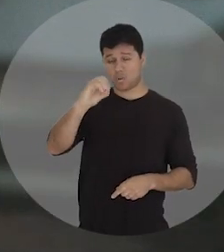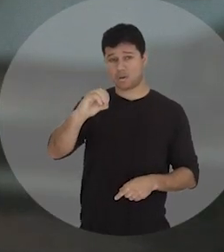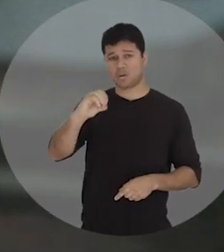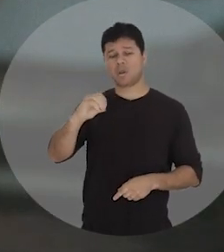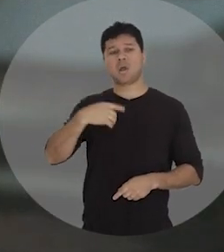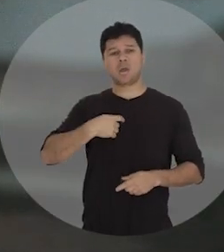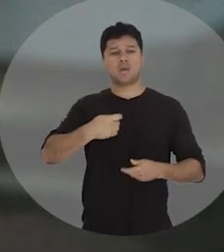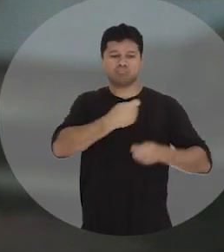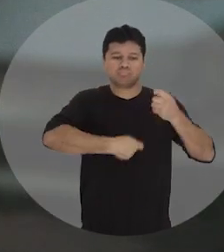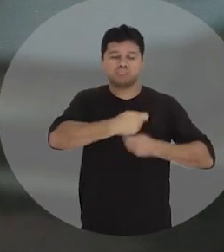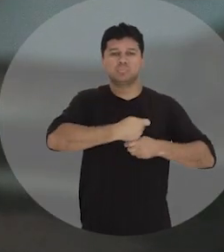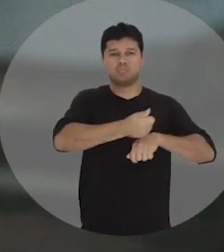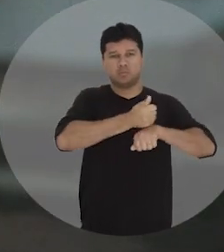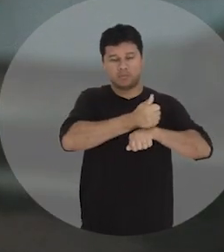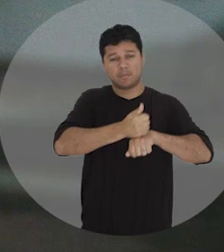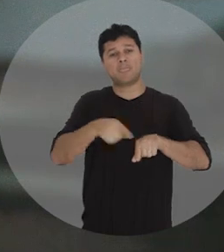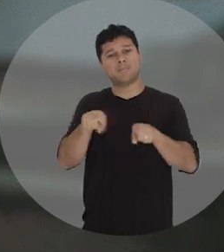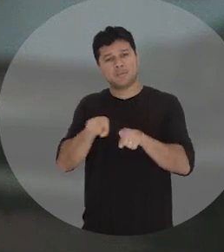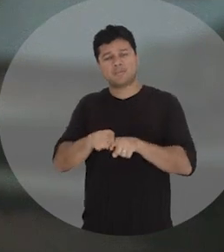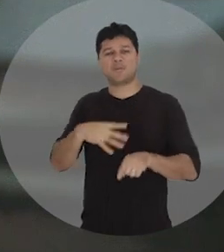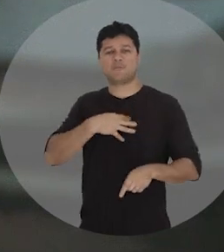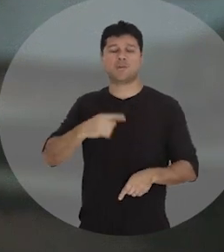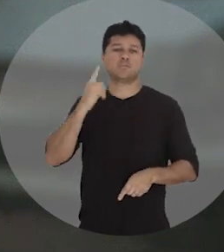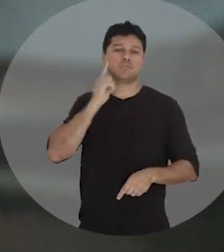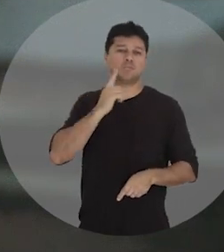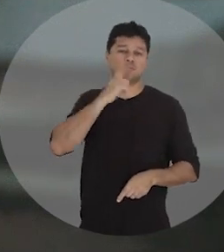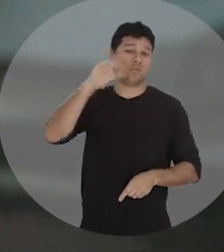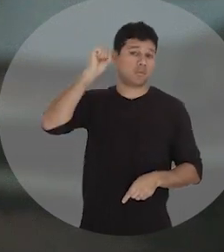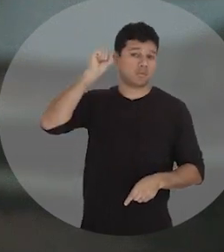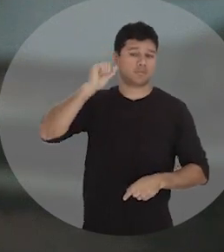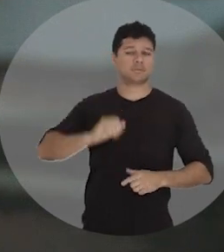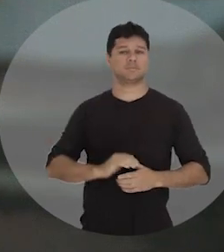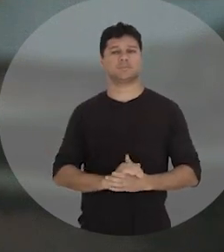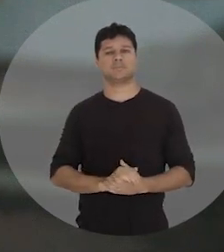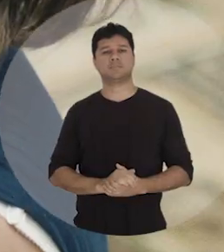40 anos, sou administradora e sou mãe de surdos que ouvem.